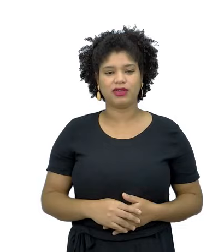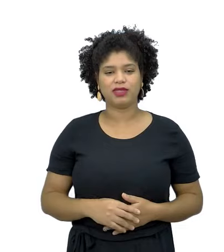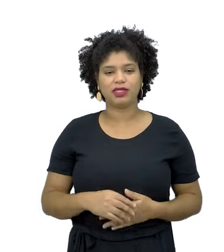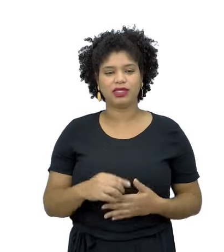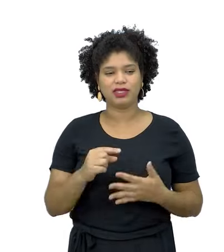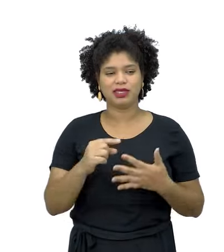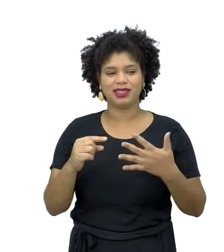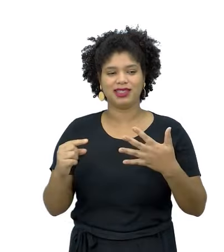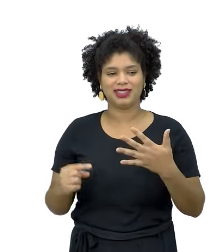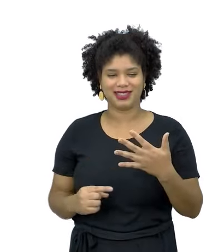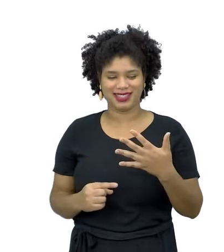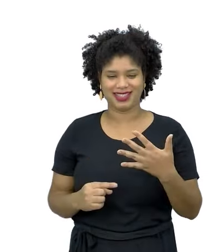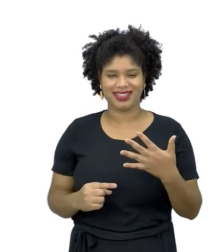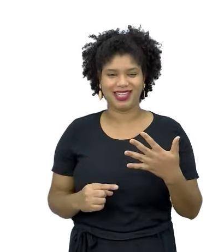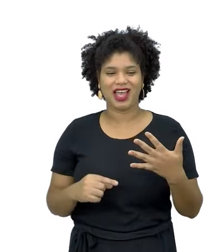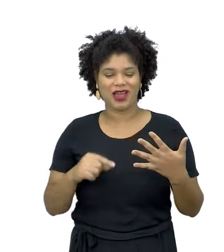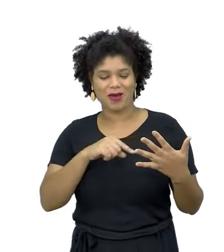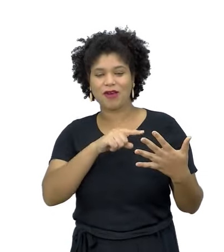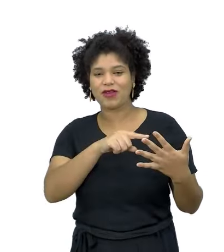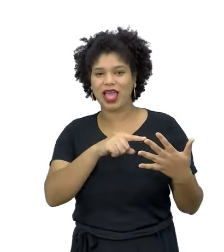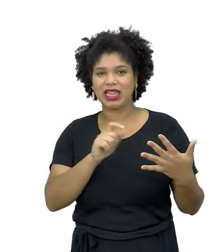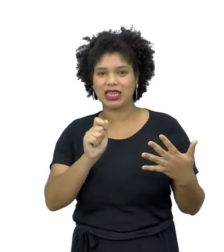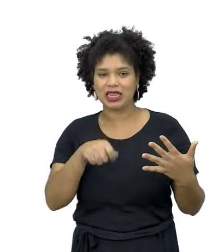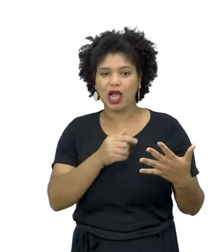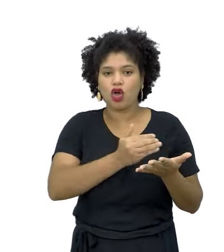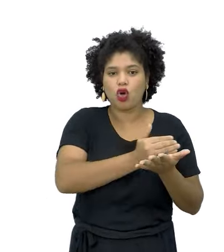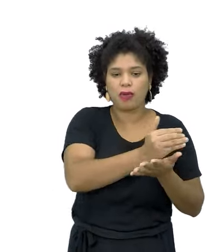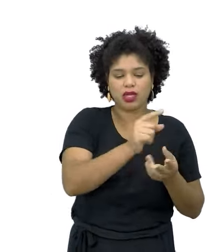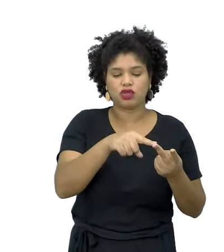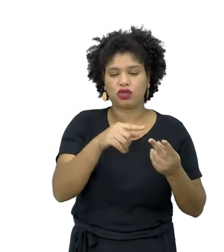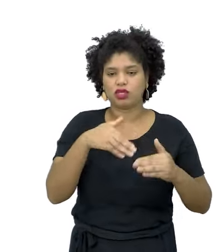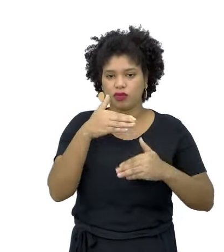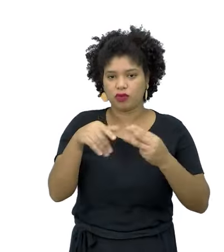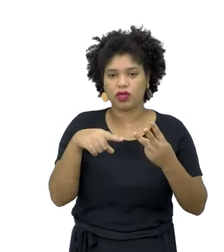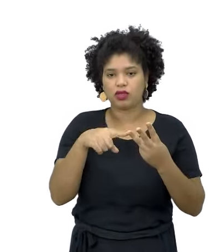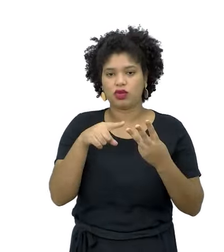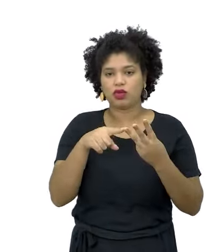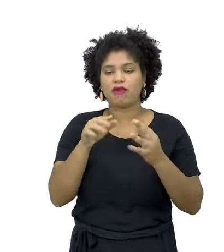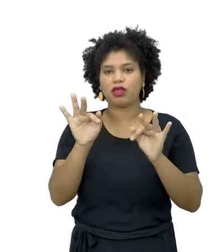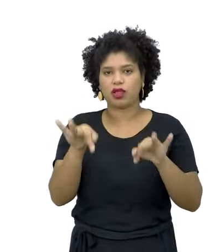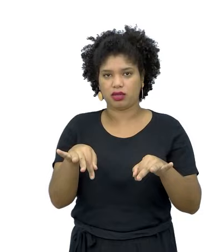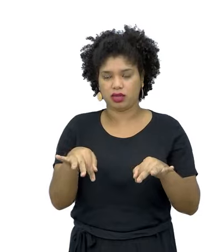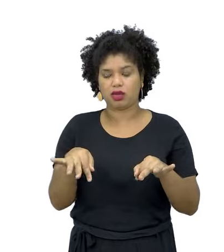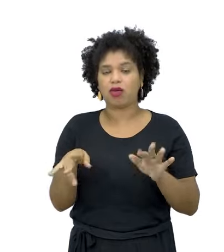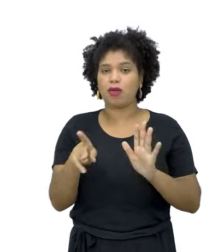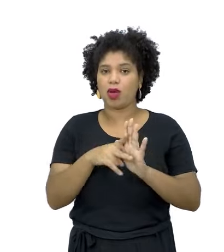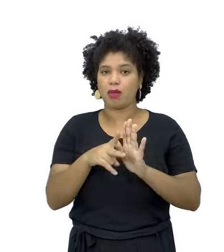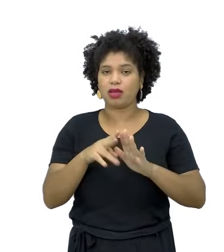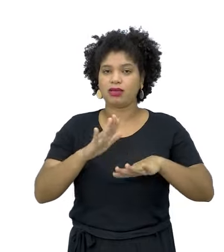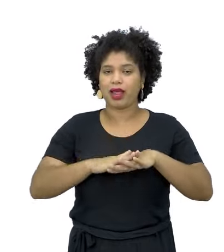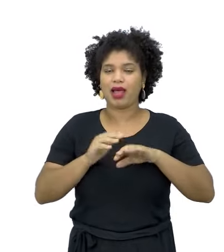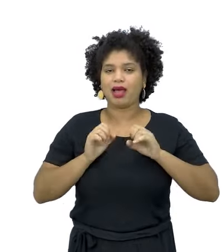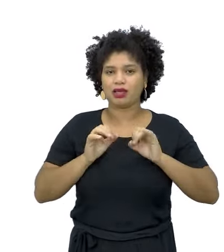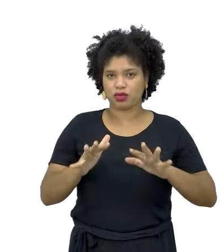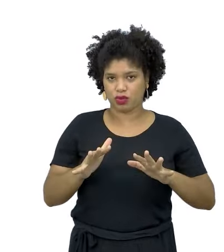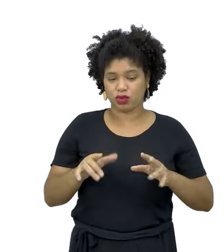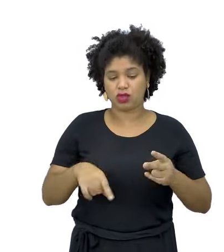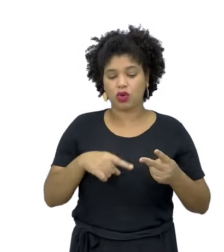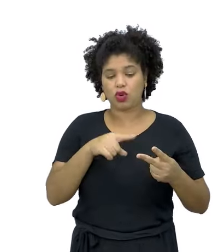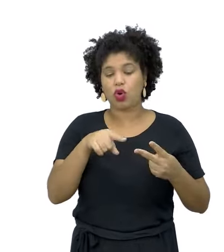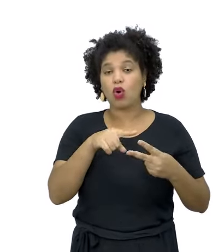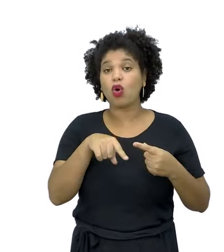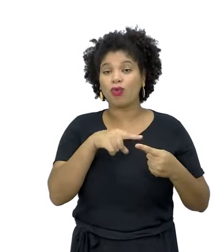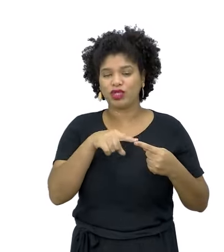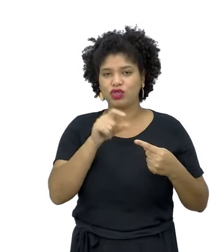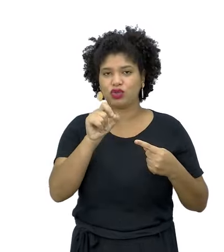Já o desenvolvimento, nós encontramos dicas e sugestões de ações e procedimentos visando os melhores resultados